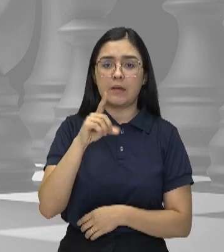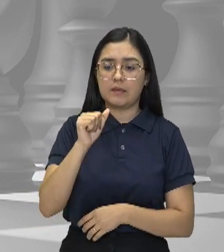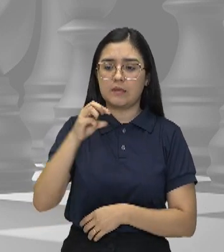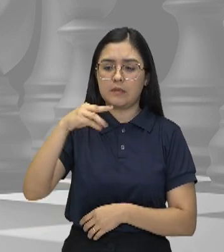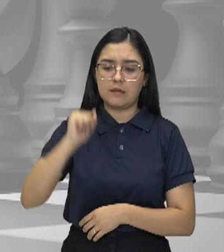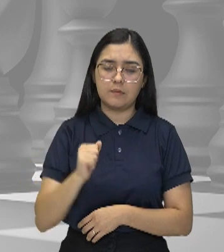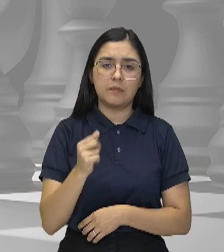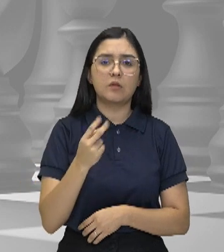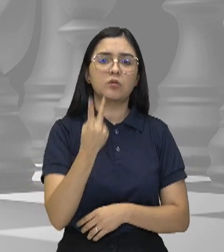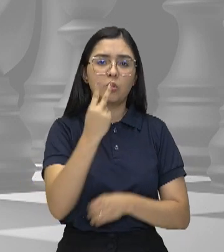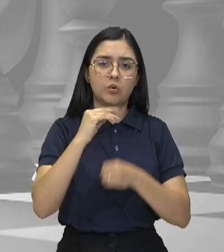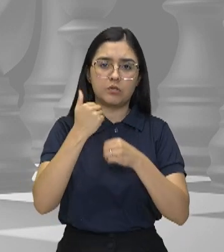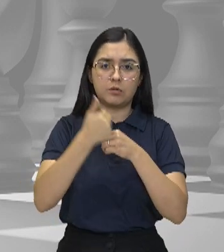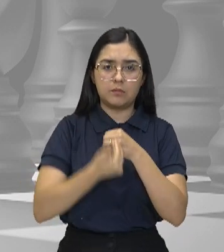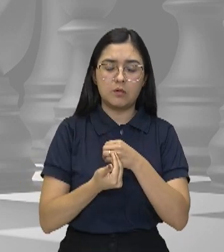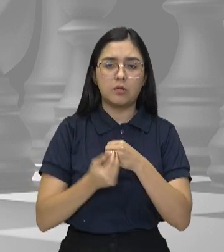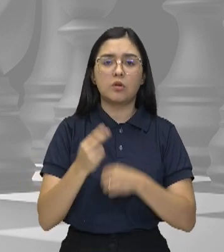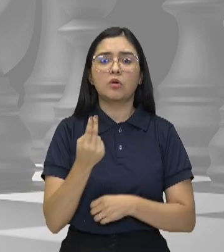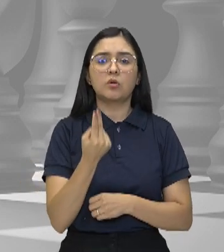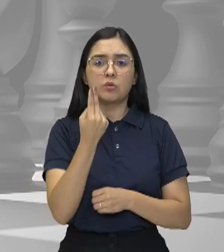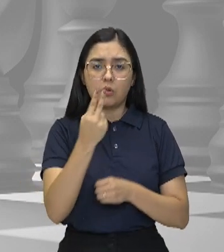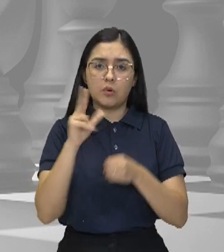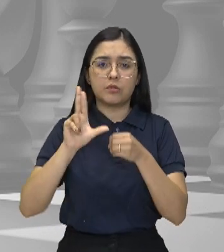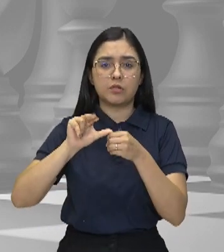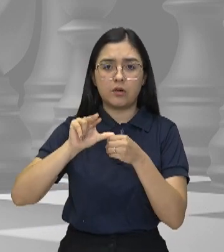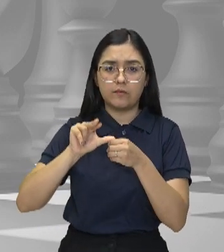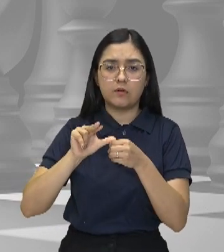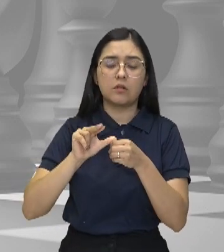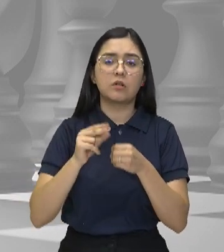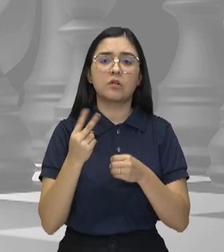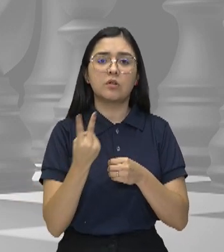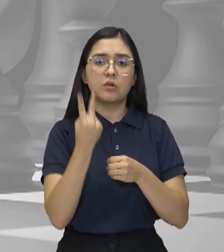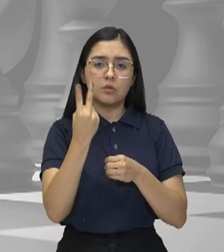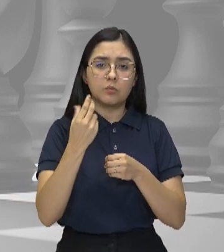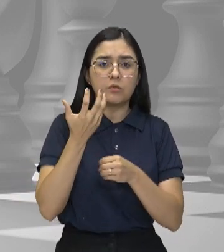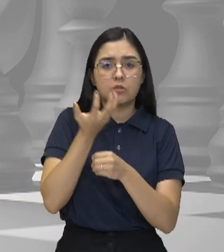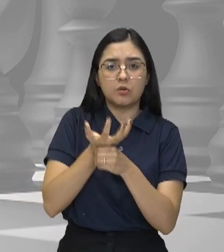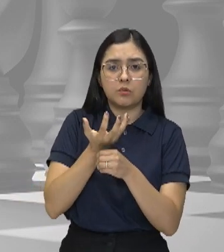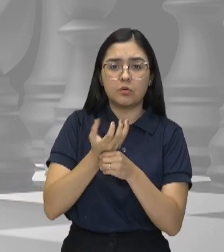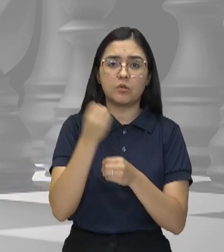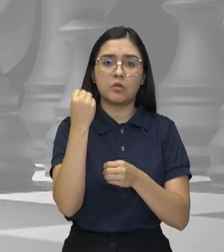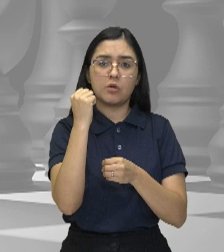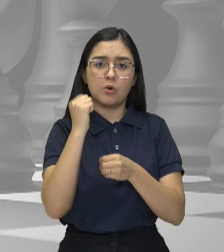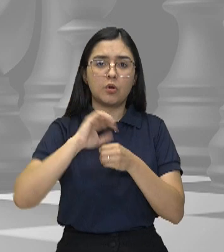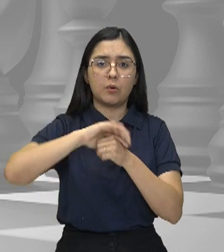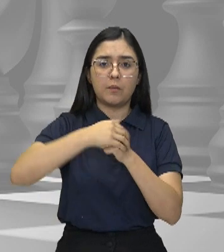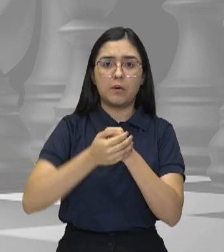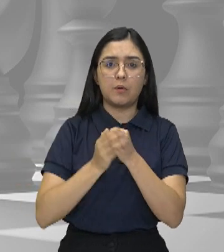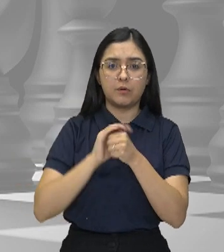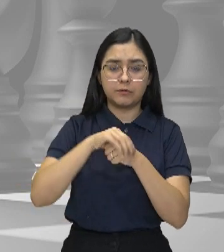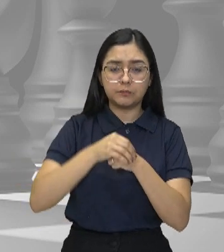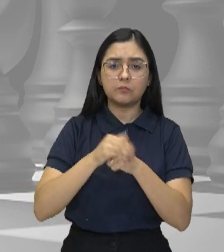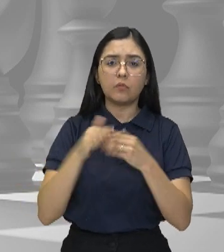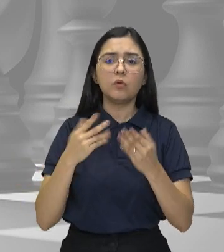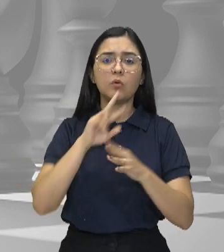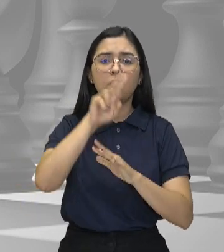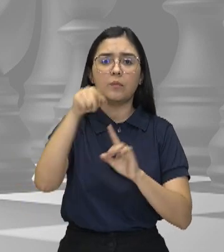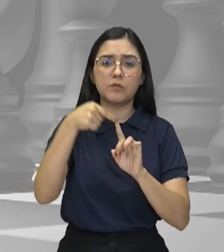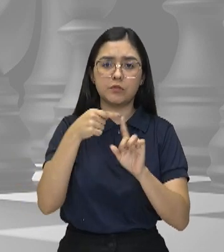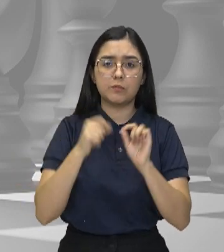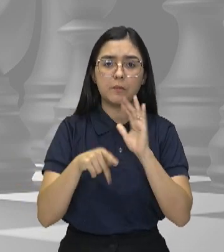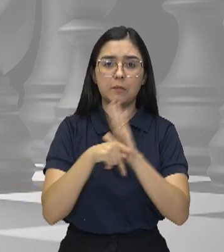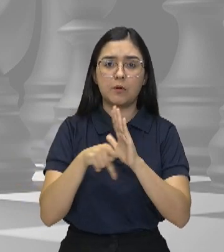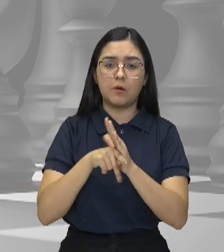2 bispos, 2 cavalos, 2 torres e 8 peões. O objetivo do jogo é